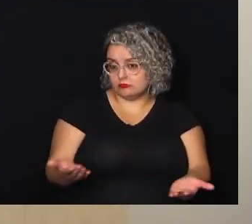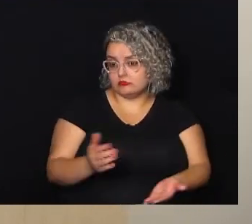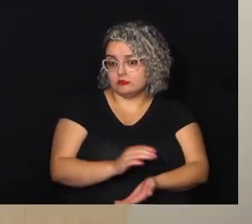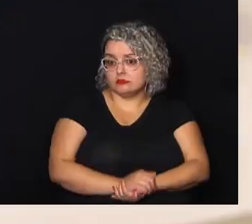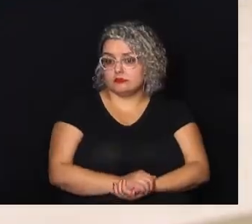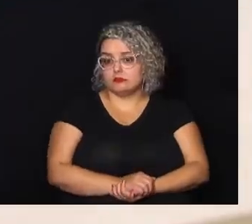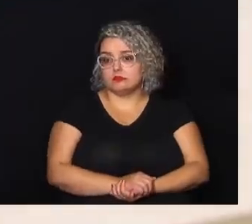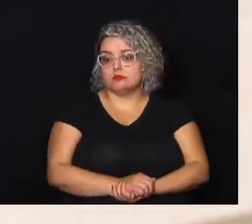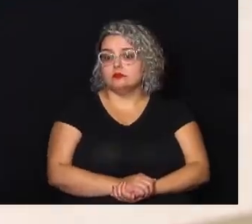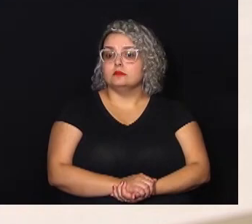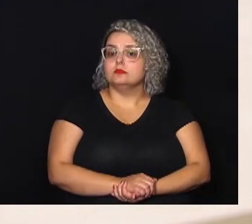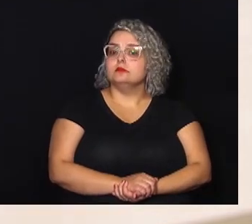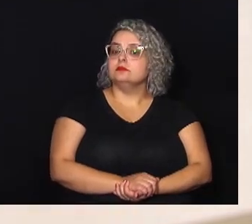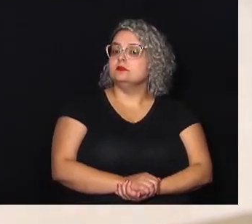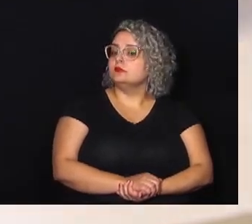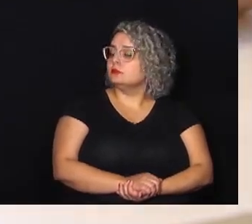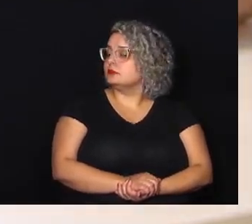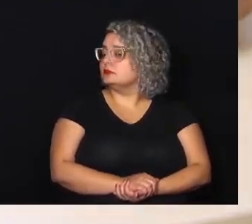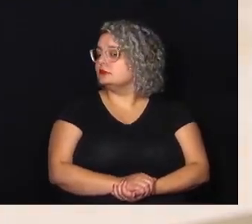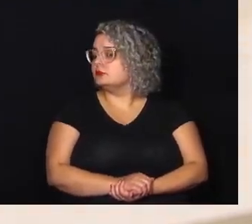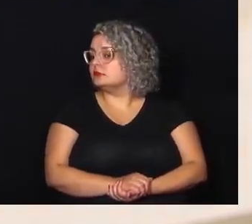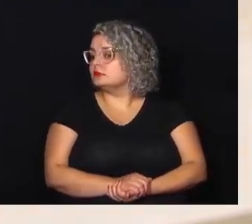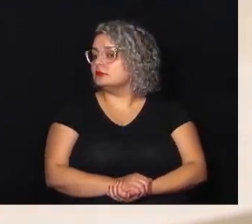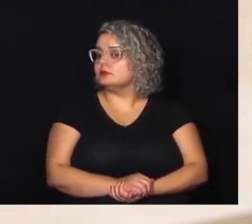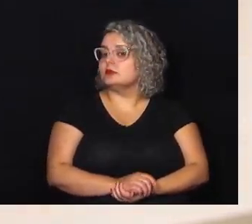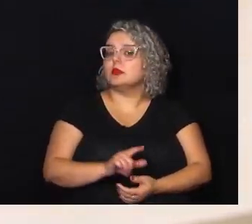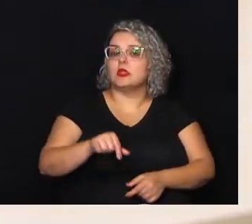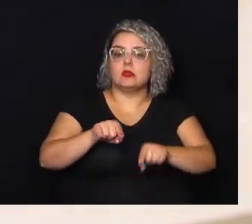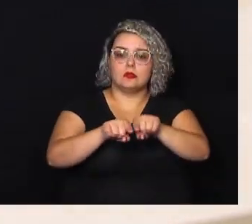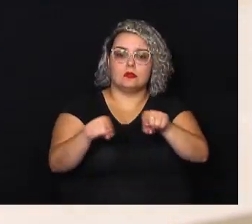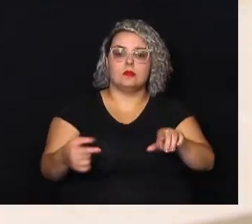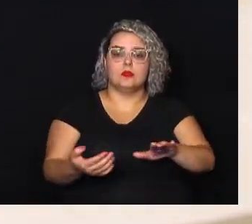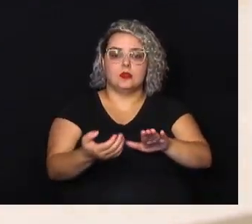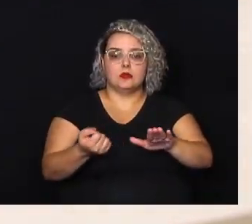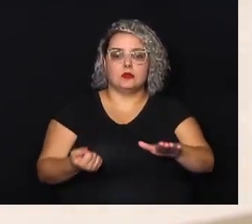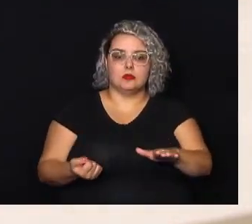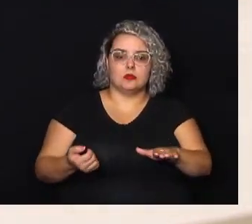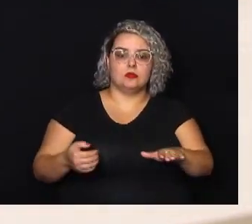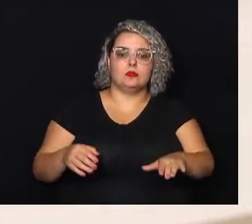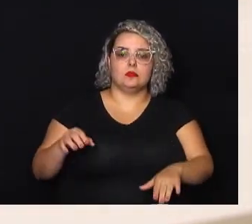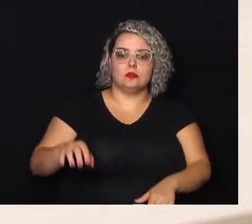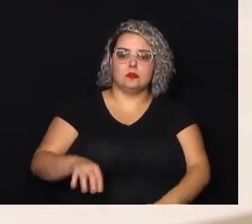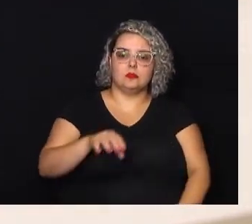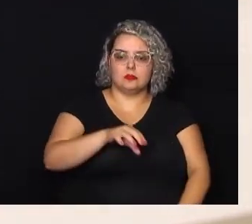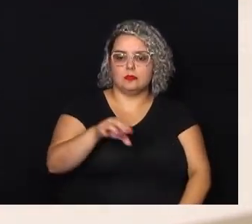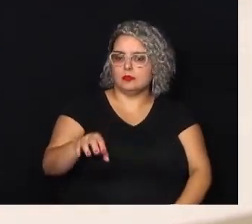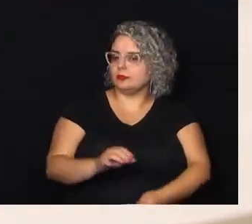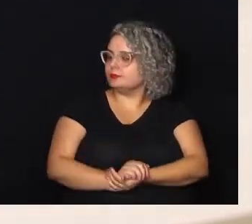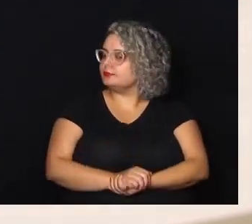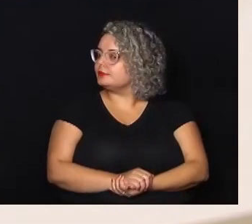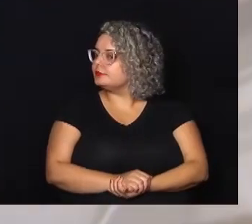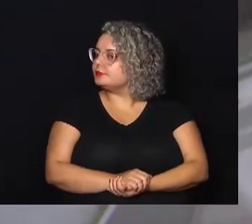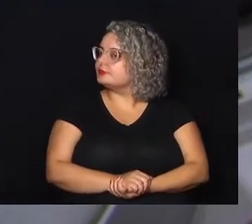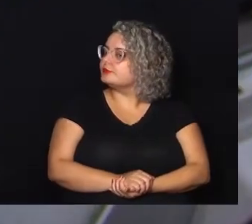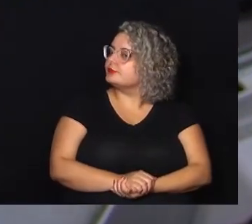e tá vendo? E vai pro forno. E aí agora, vamos